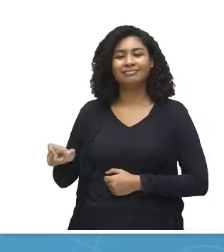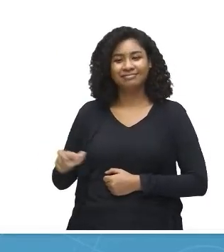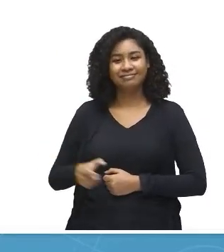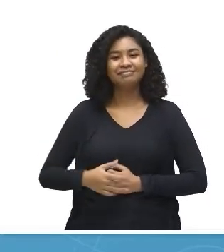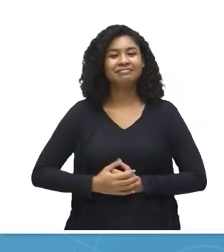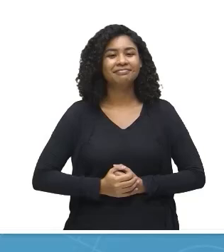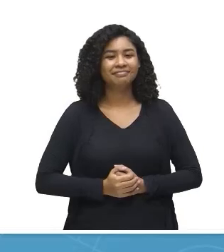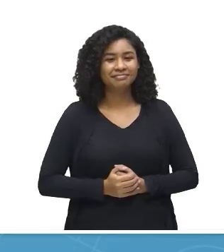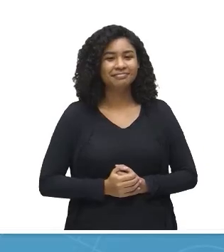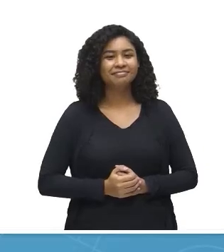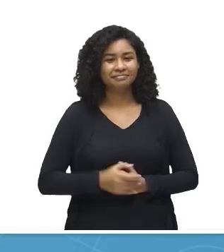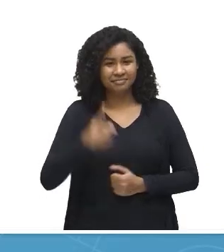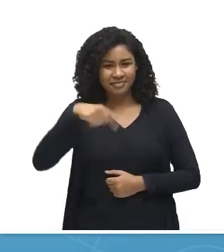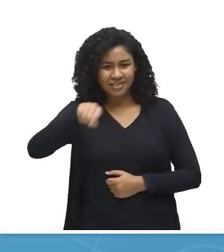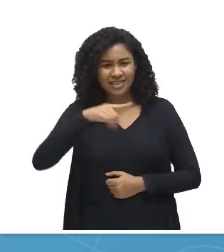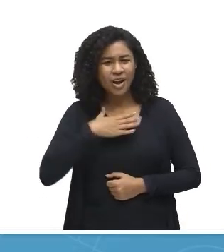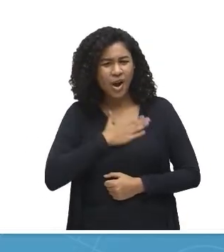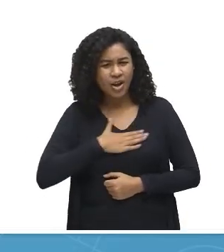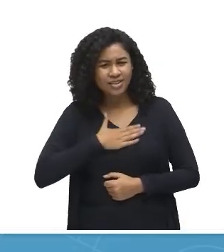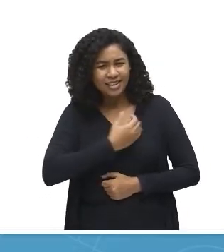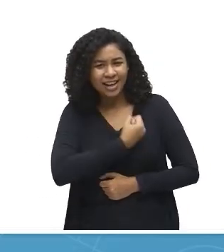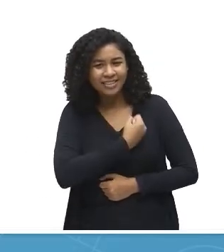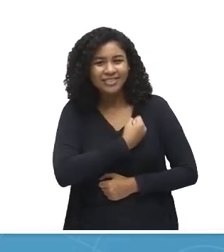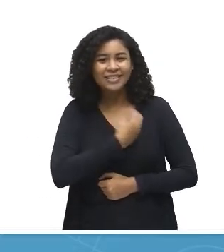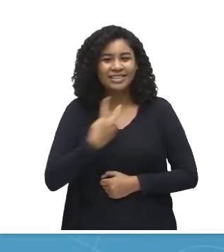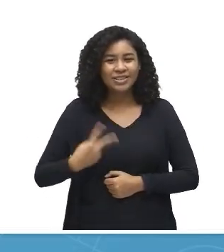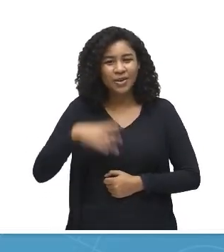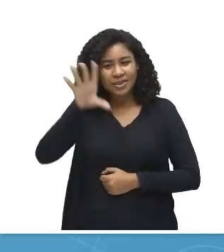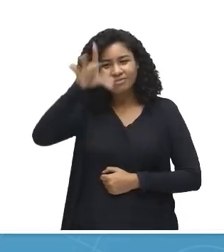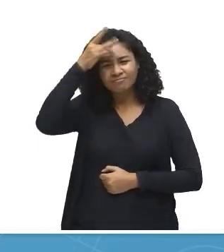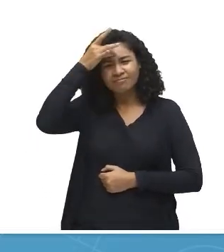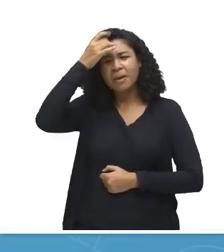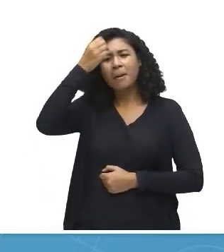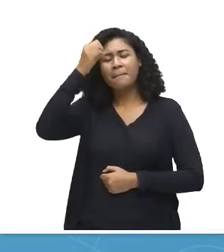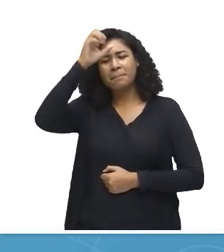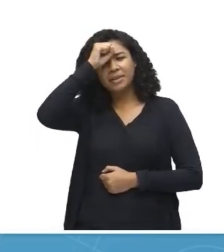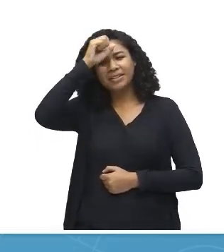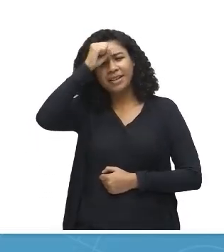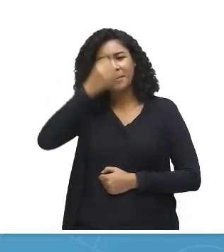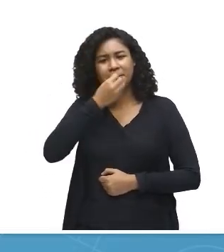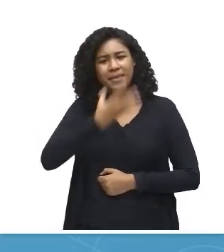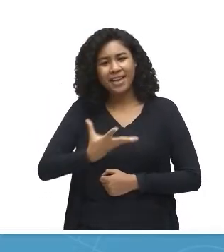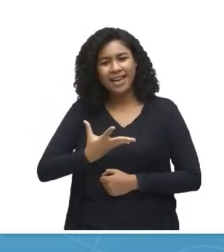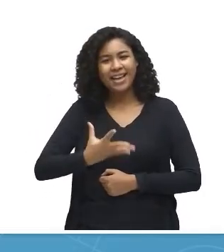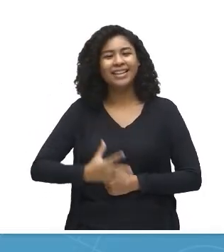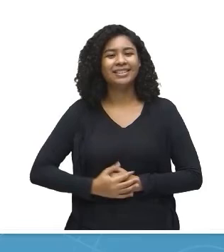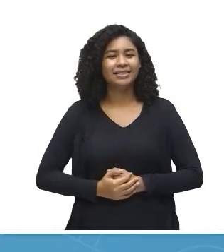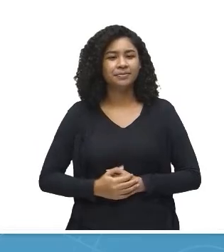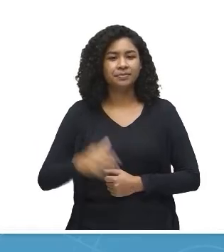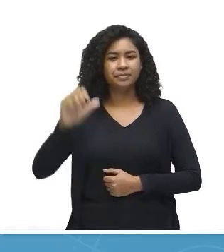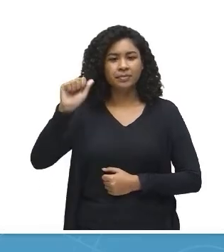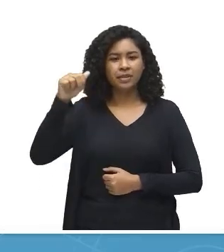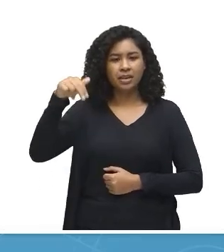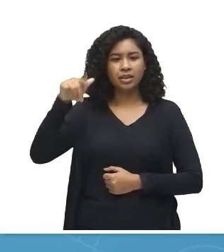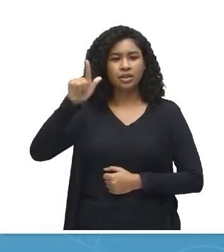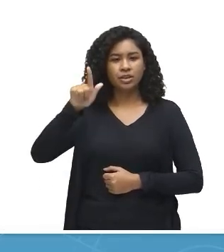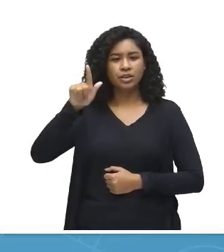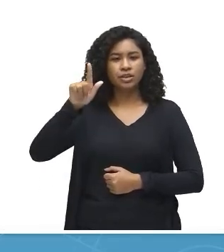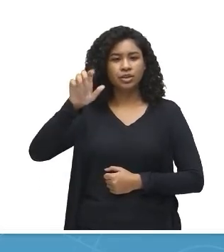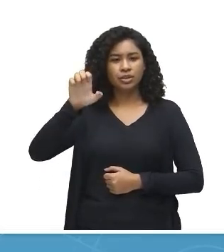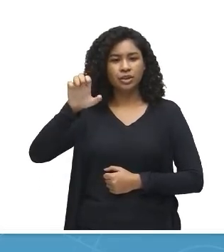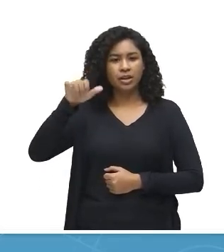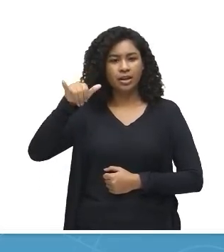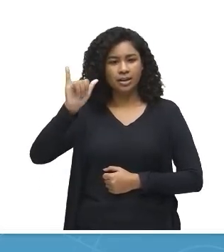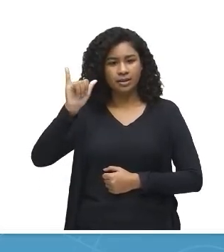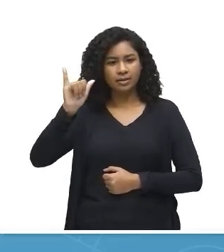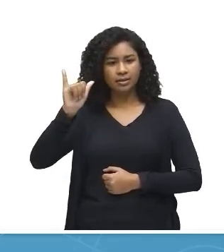Austro-Húngaro. Vocês gostaram da segunda questão, fixaram bem. A Angel, né? Colocou aí na primeira